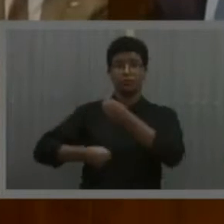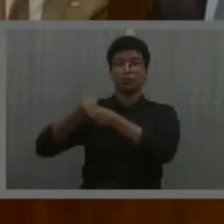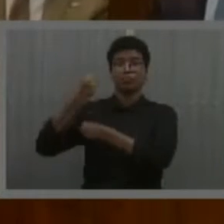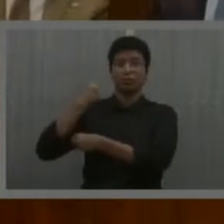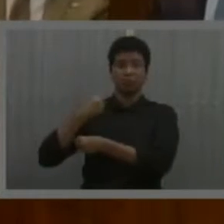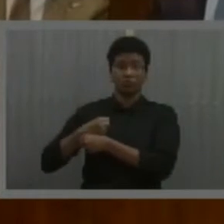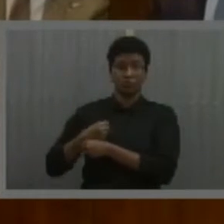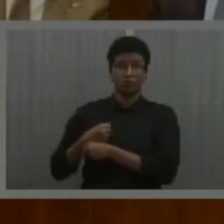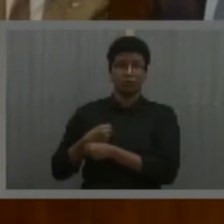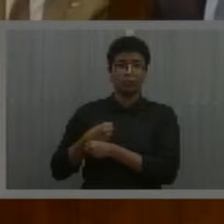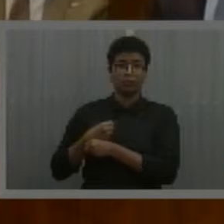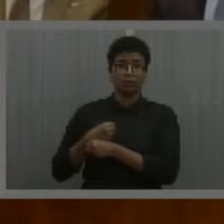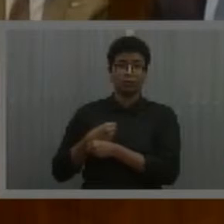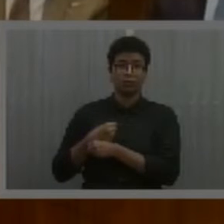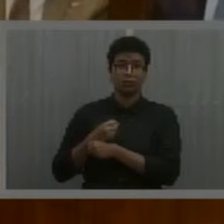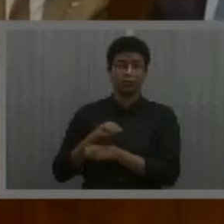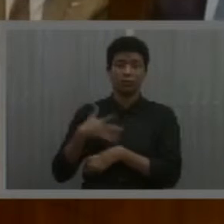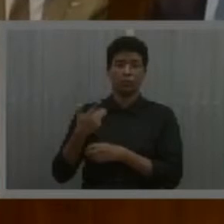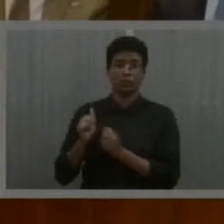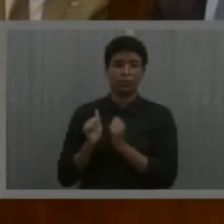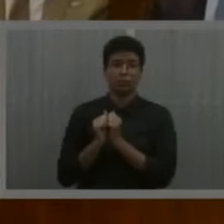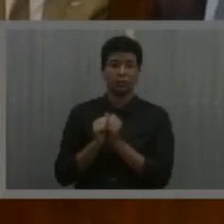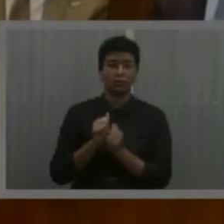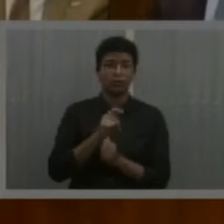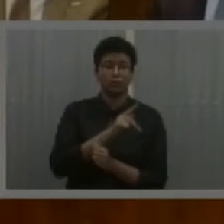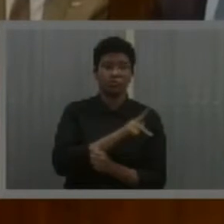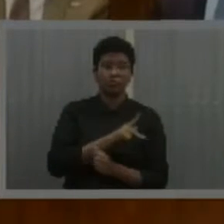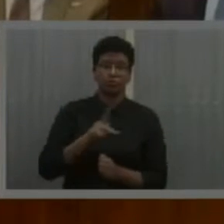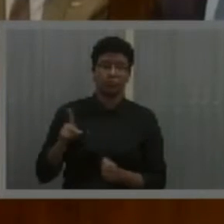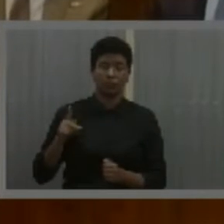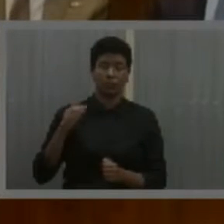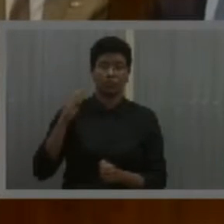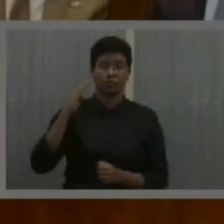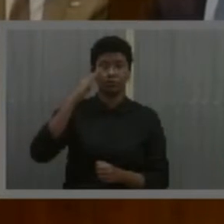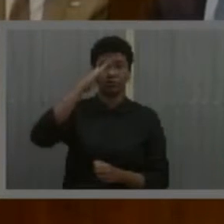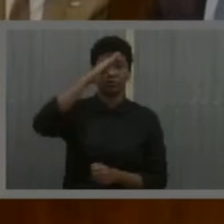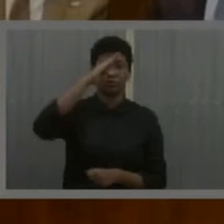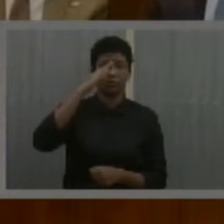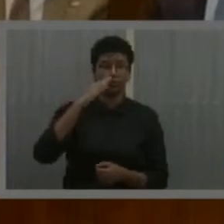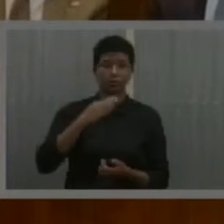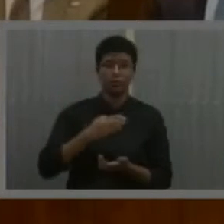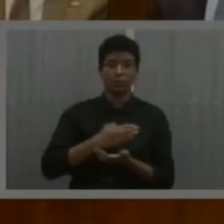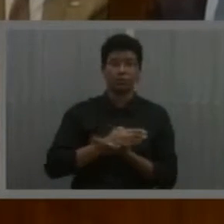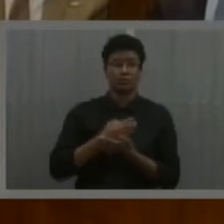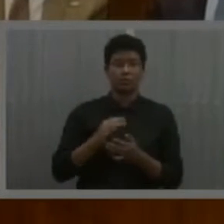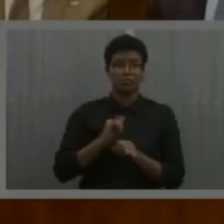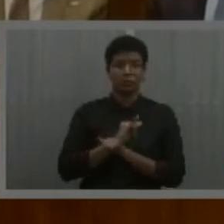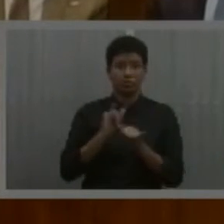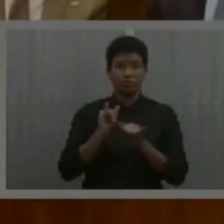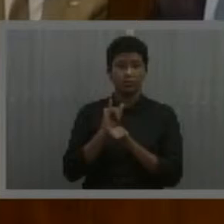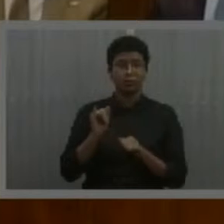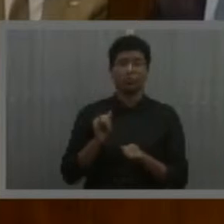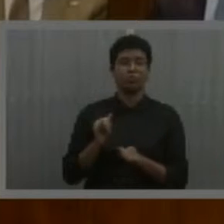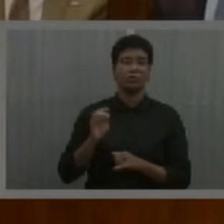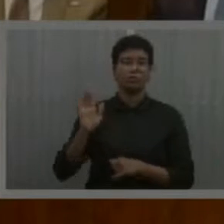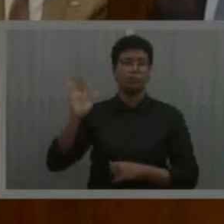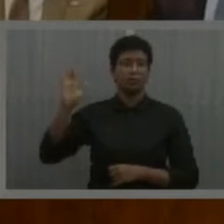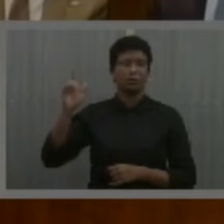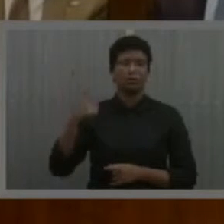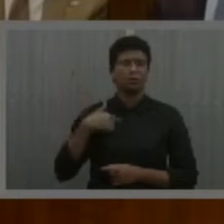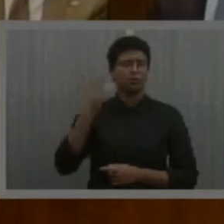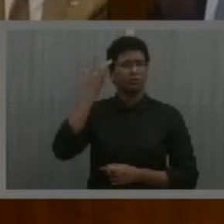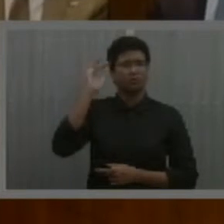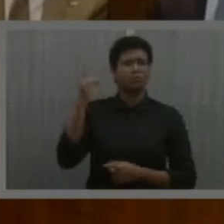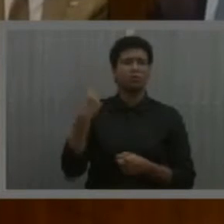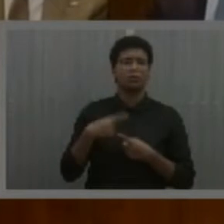passado, quando me juntei ao presidente Bolsonaro para iniciarmos a campanha eleitoral, não sei por